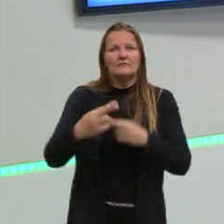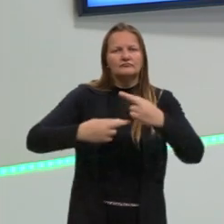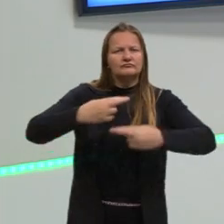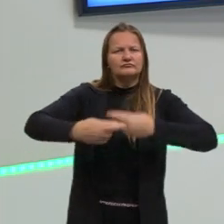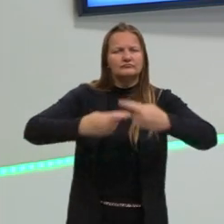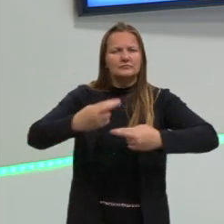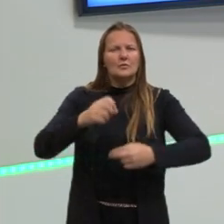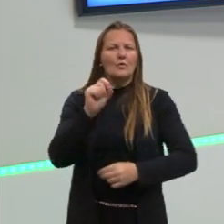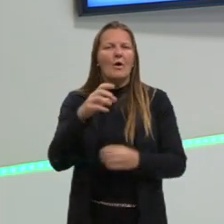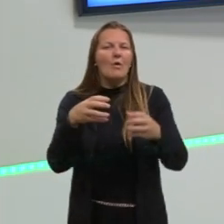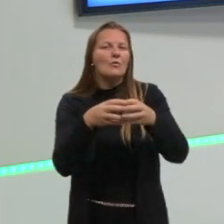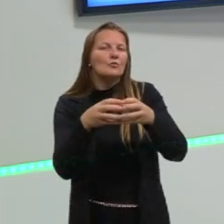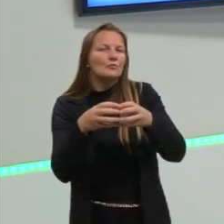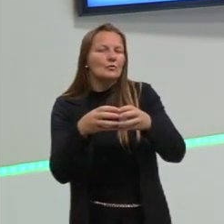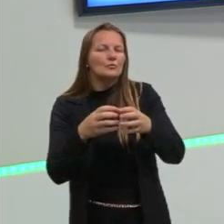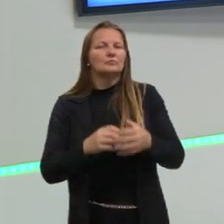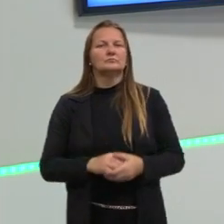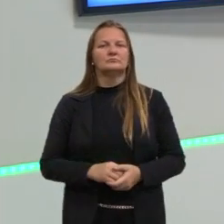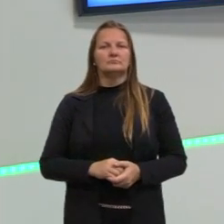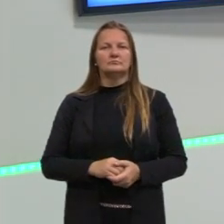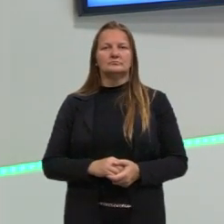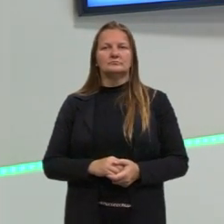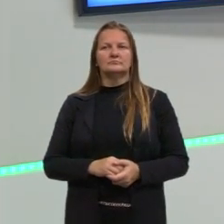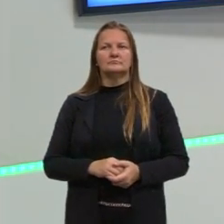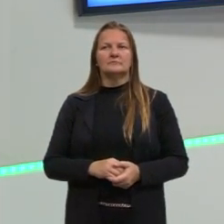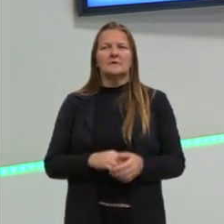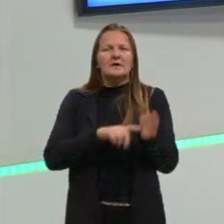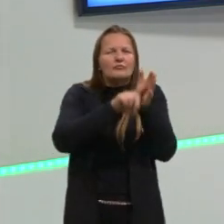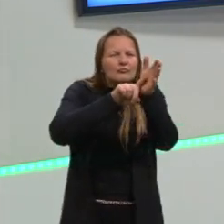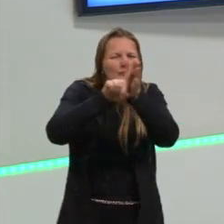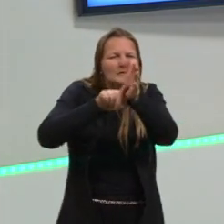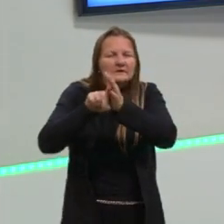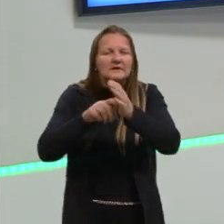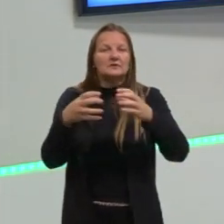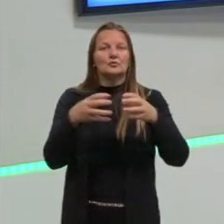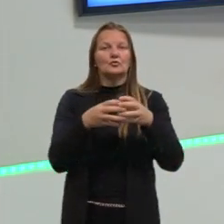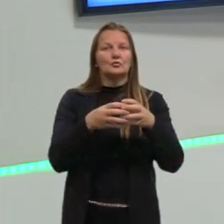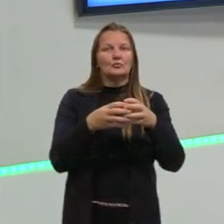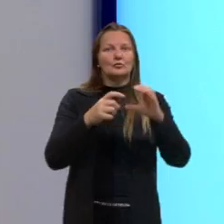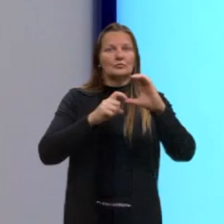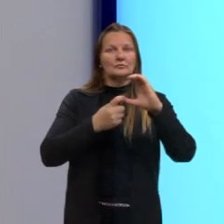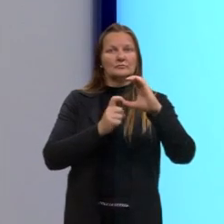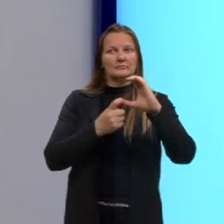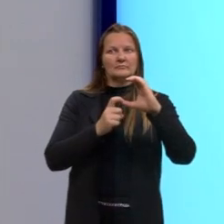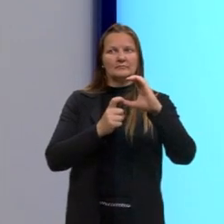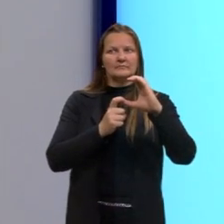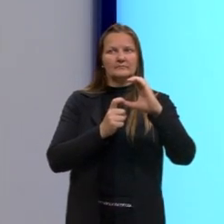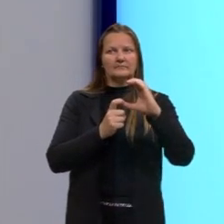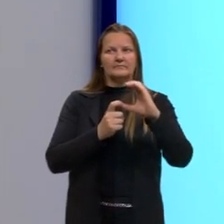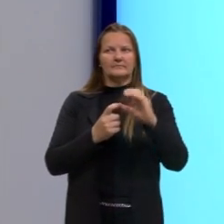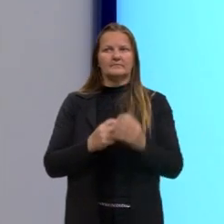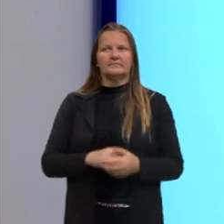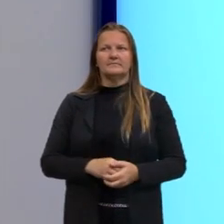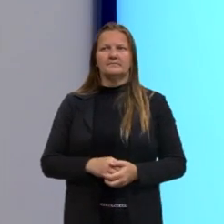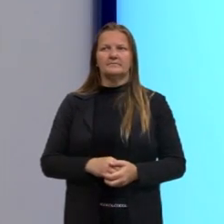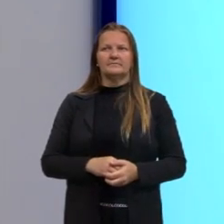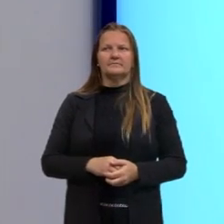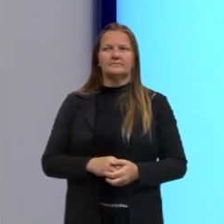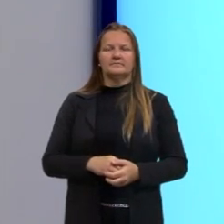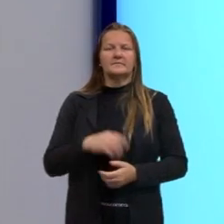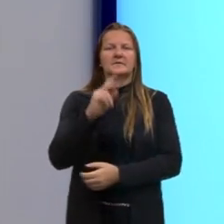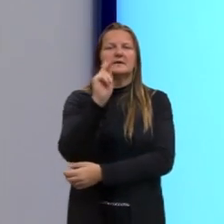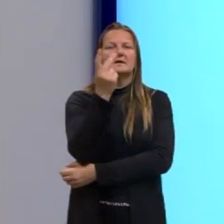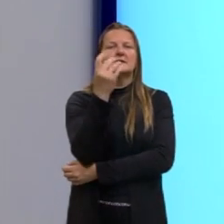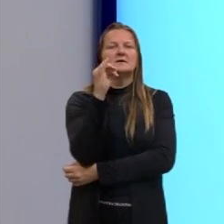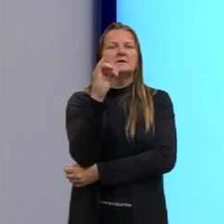presença de qual grupo então a gente vai analisar que os grupos quando eu tenho uma ramificação hidrolítica